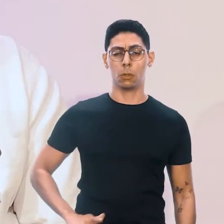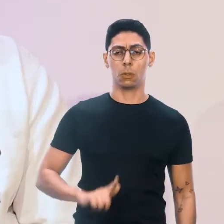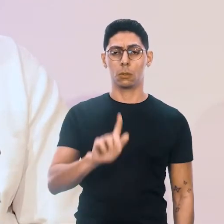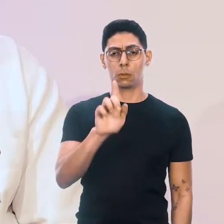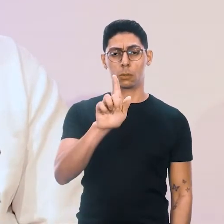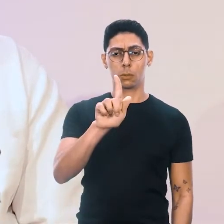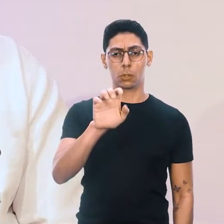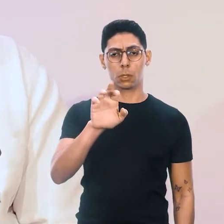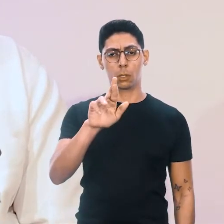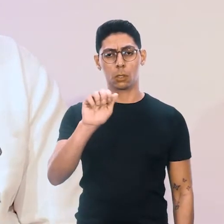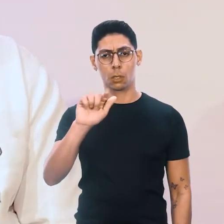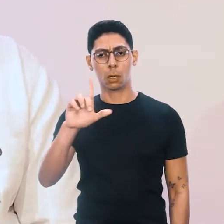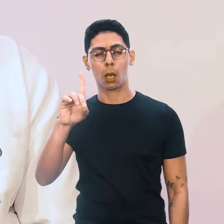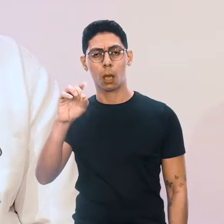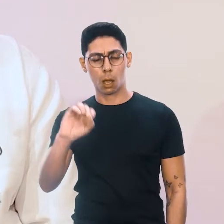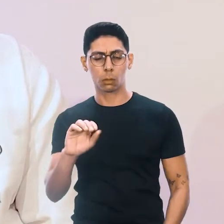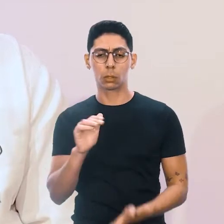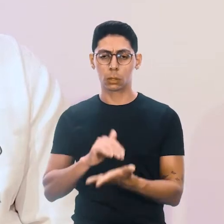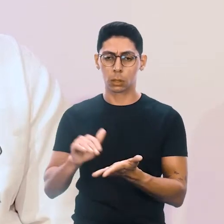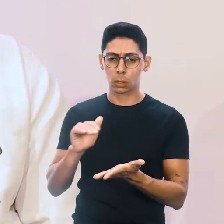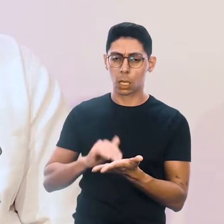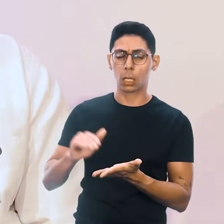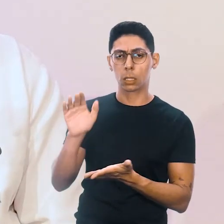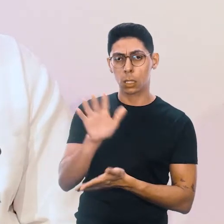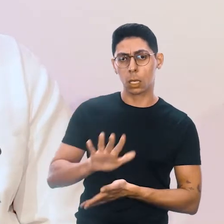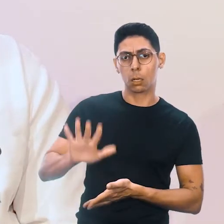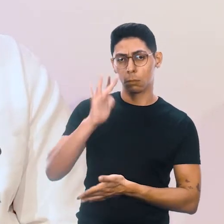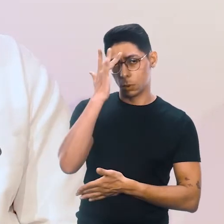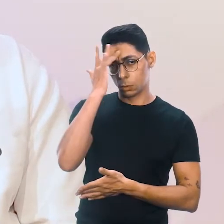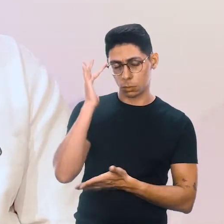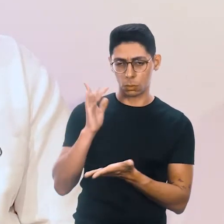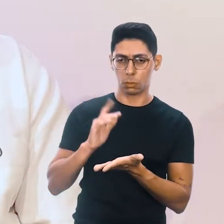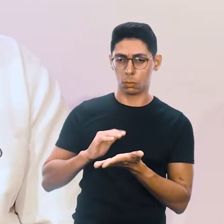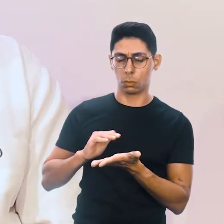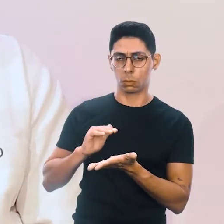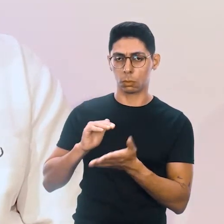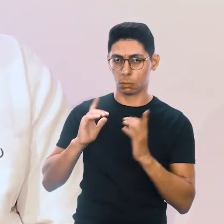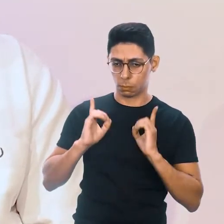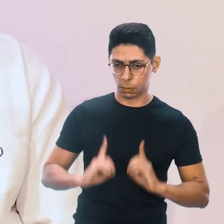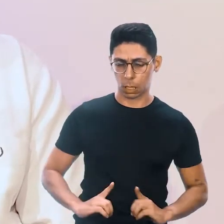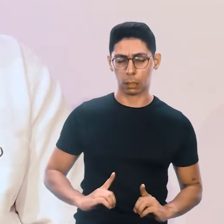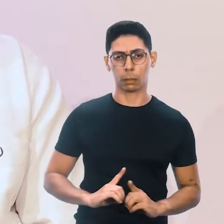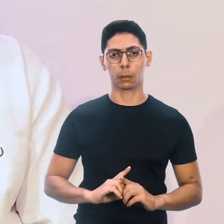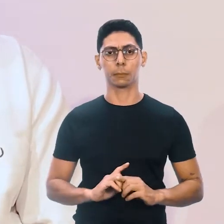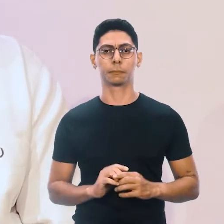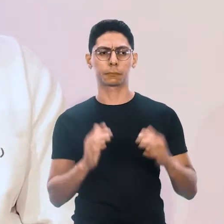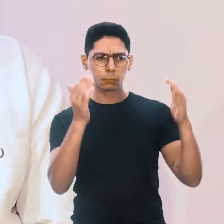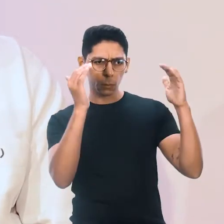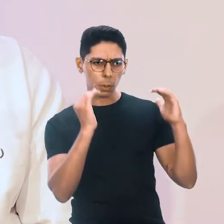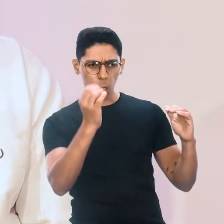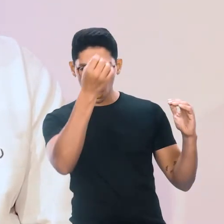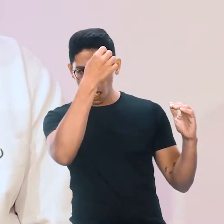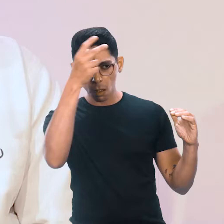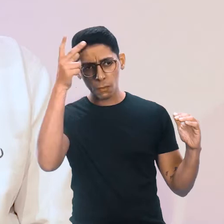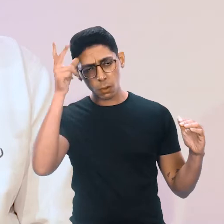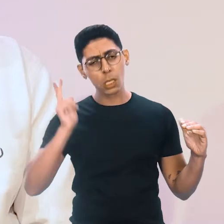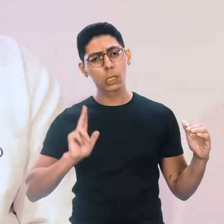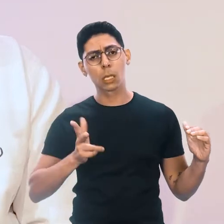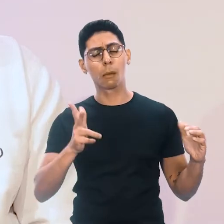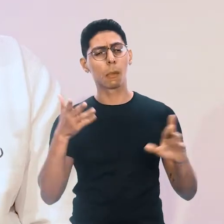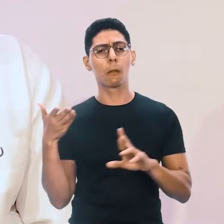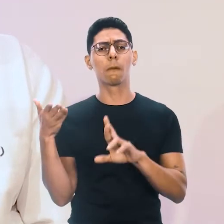Direitos das Pessoas com Deficiência. Ao nível da Prefeitura, sempre tinha muito forte como